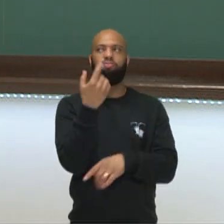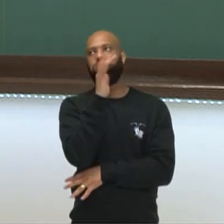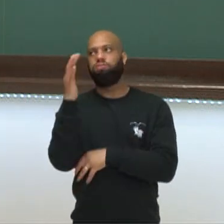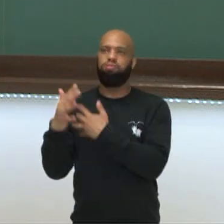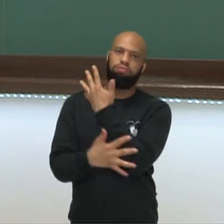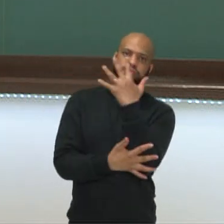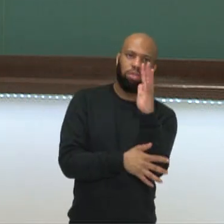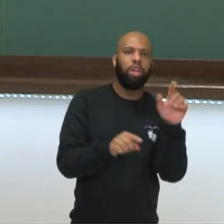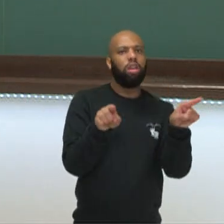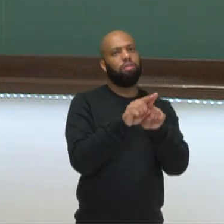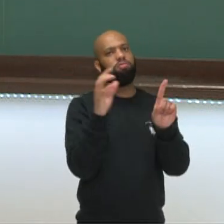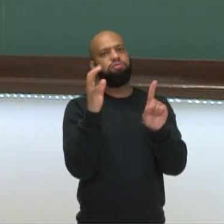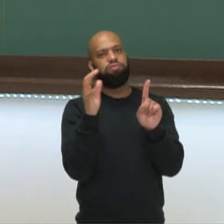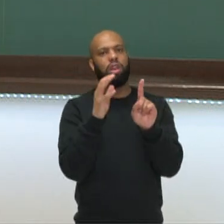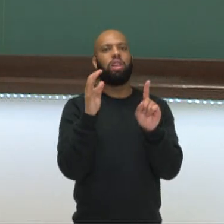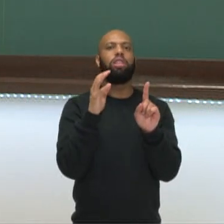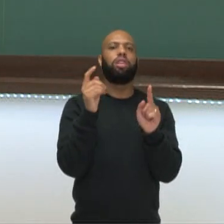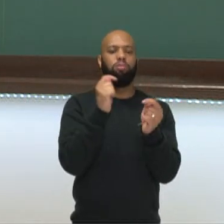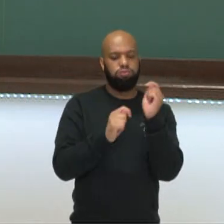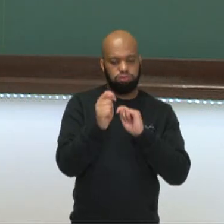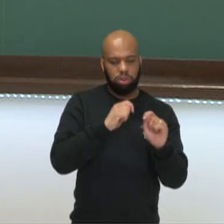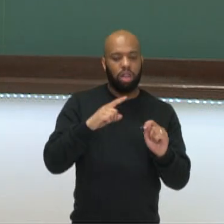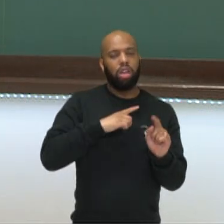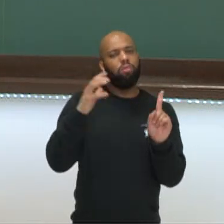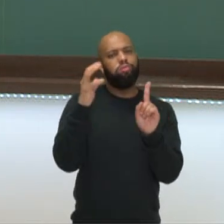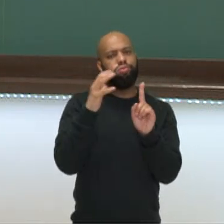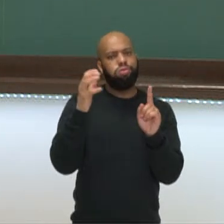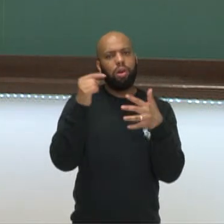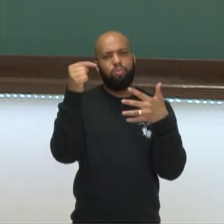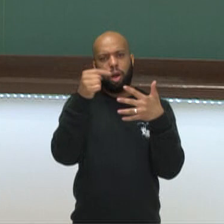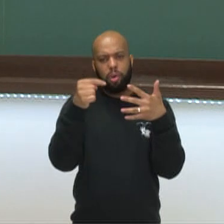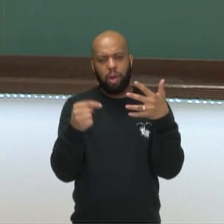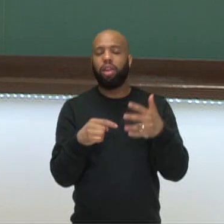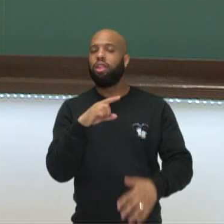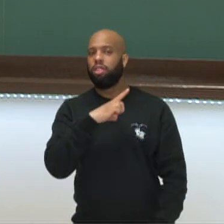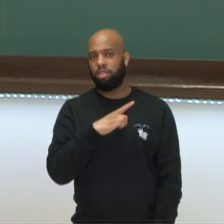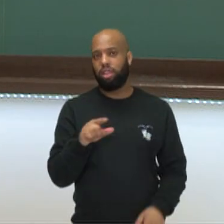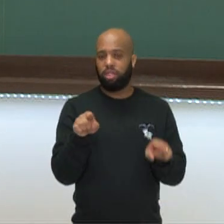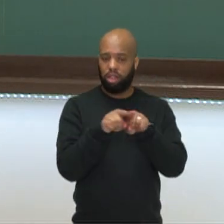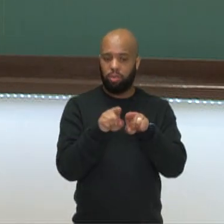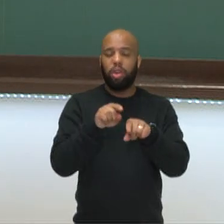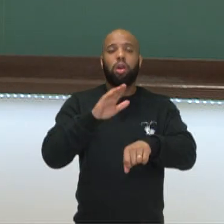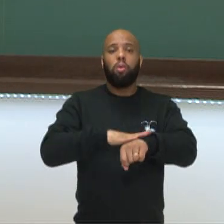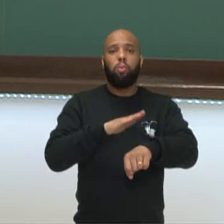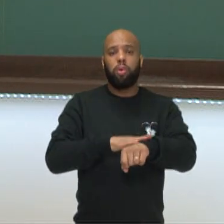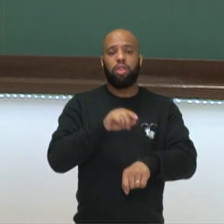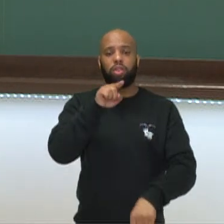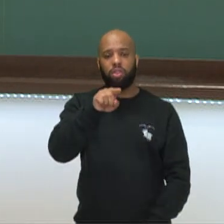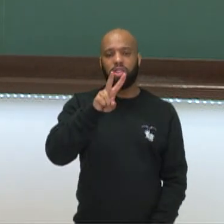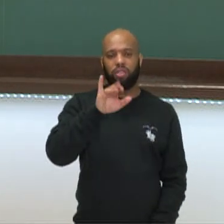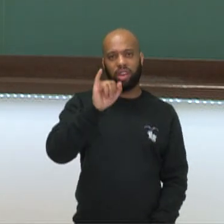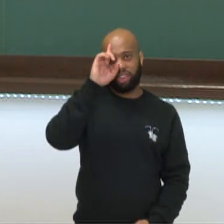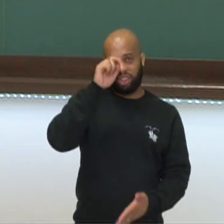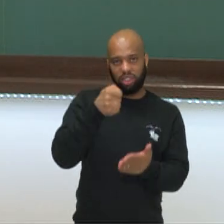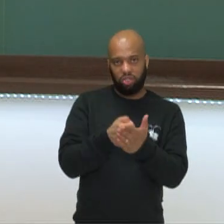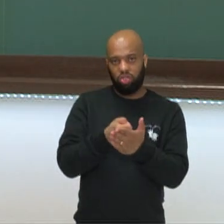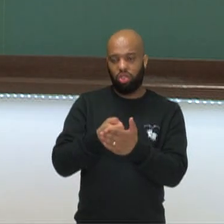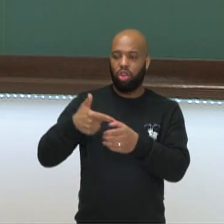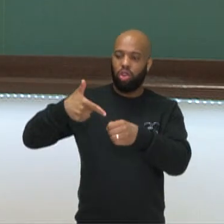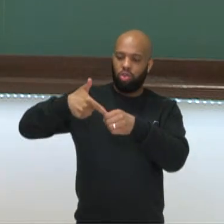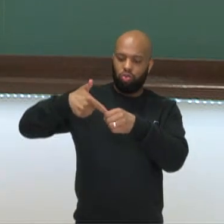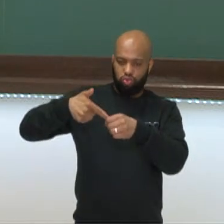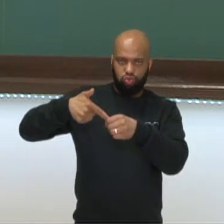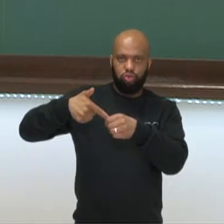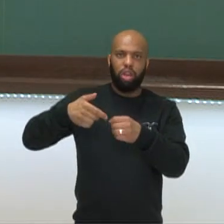fator econômico, muitos fatores que interferem aí na hora de você decidir em abastecer